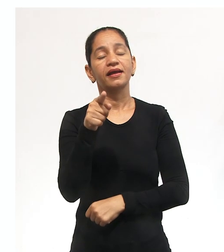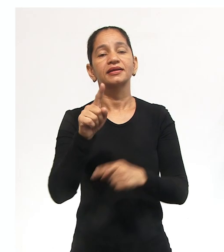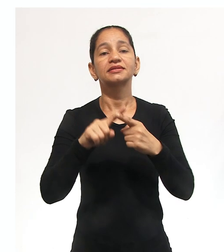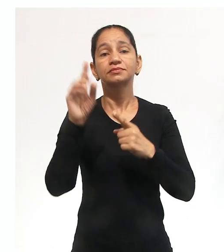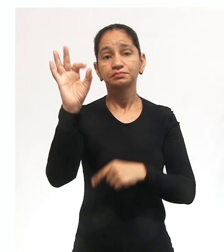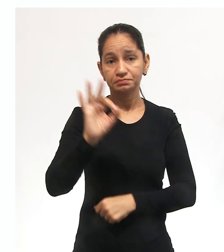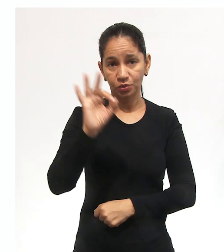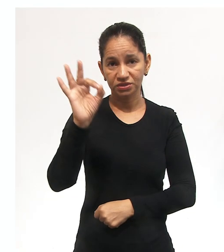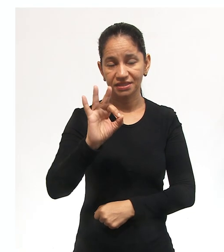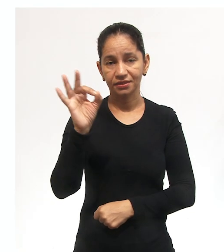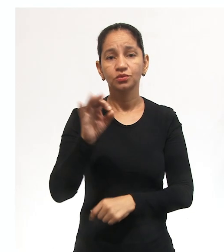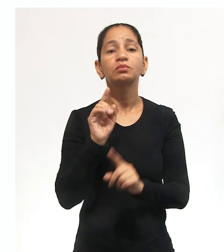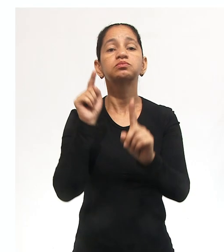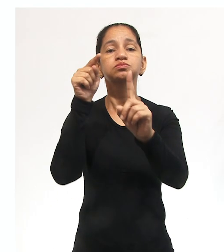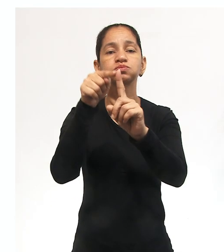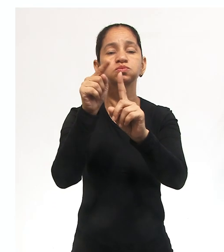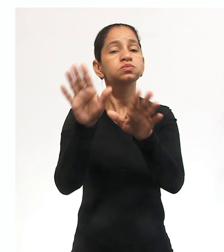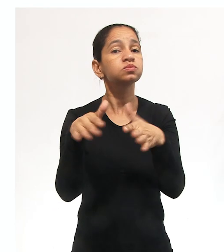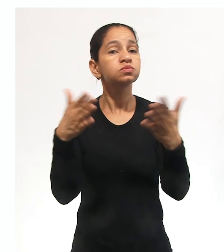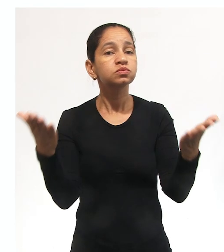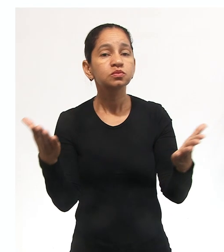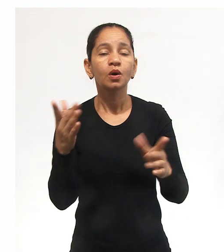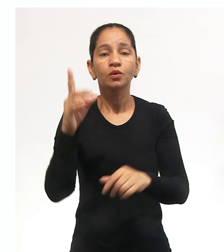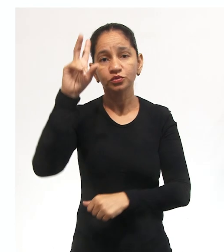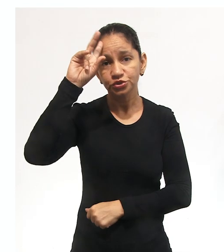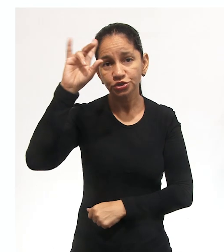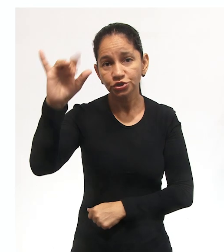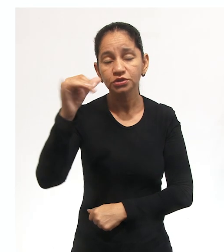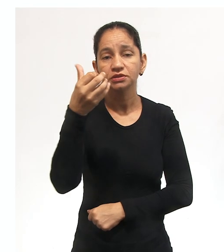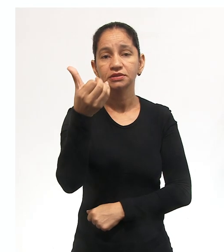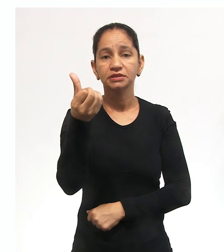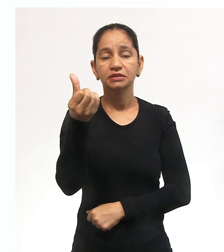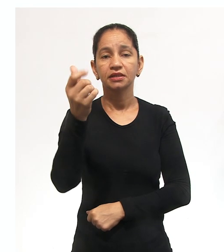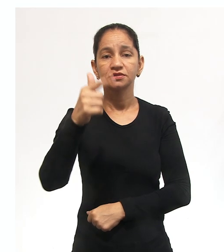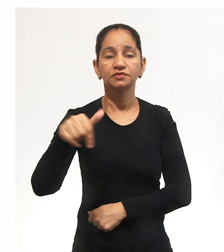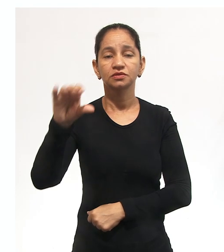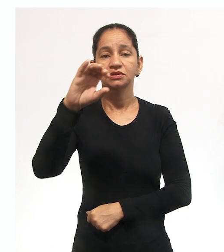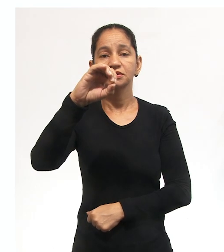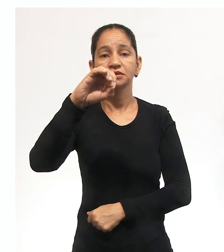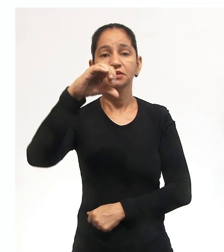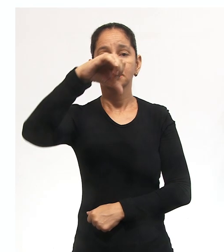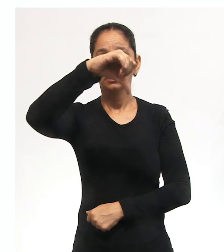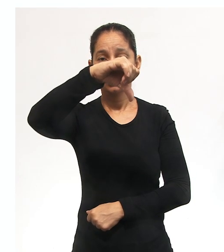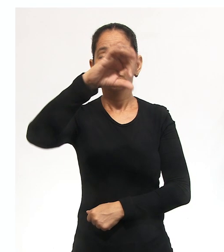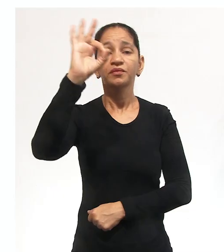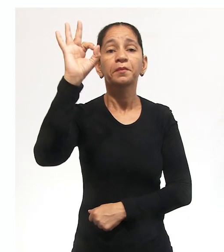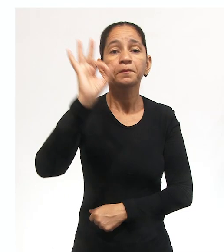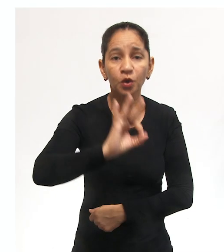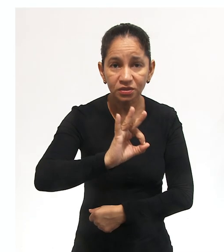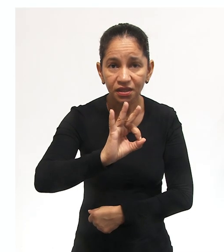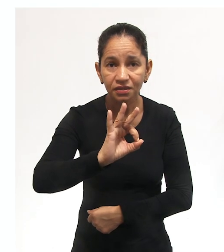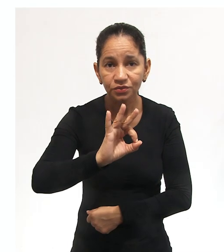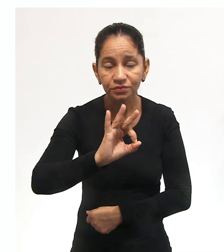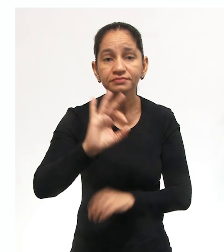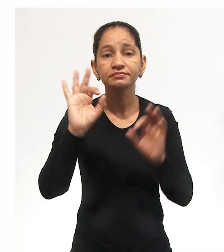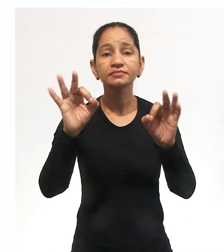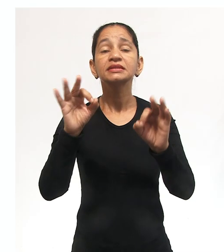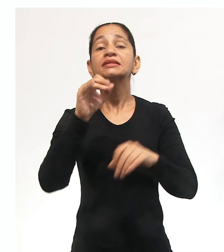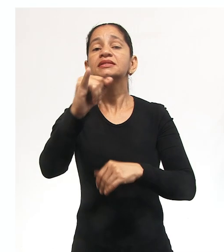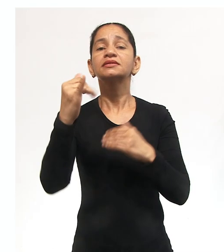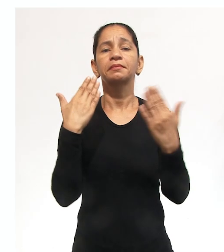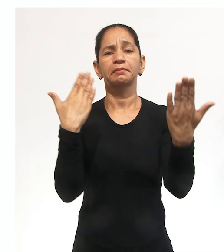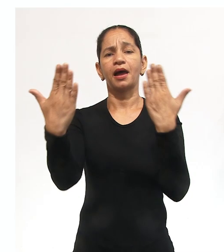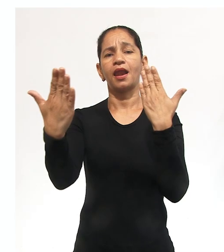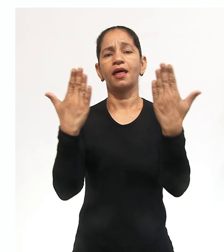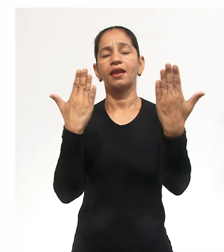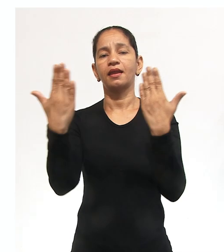Multiplicando por 100, a gente vai chegar numa taxa ao dia de 6,09%. E se a gente for fazer